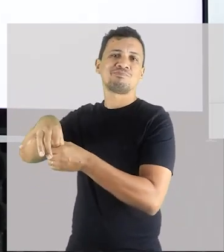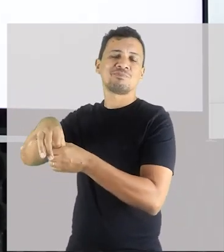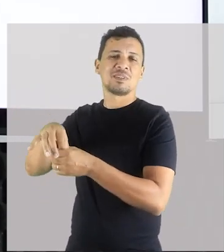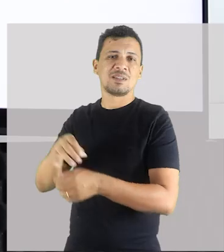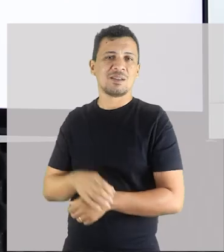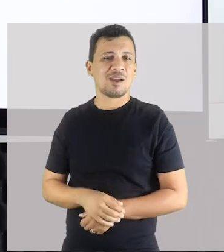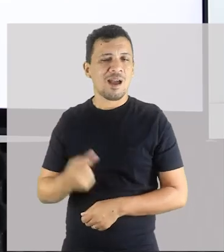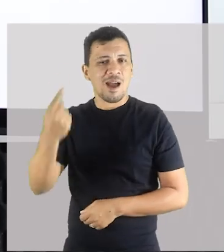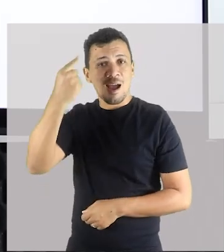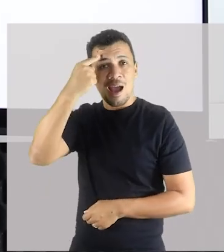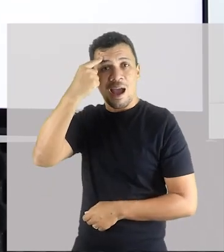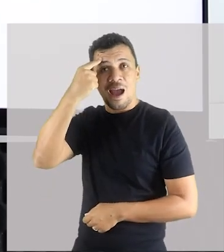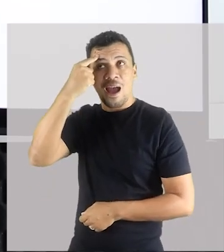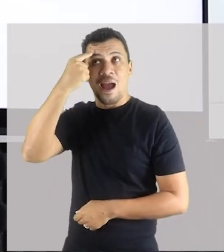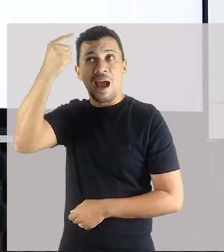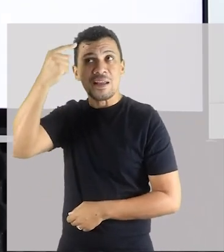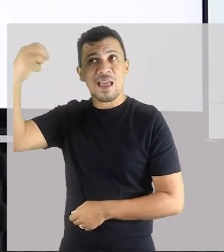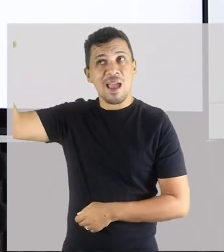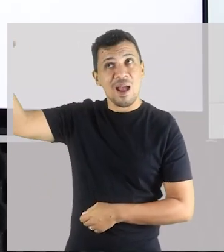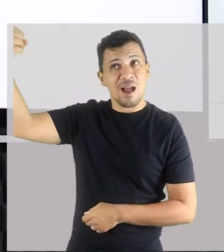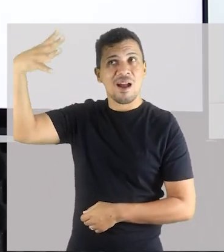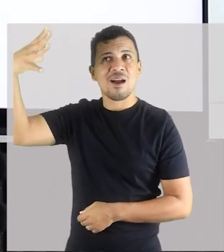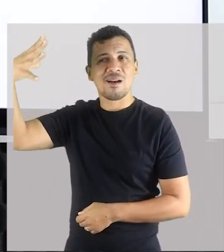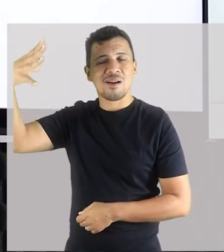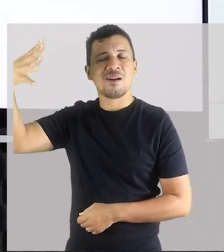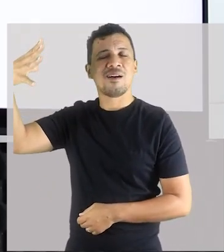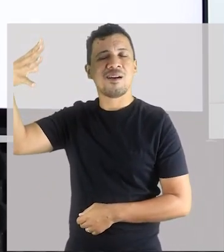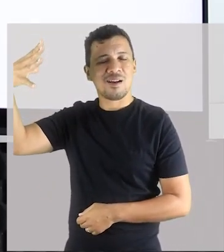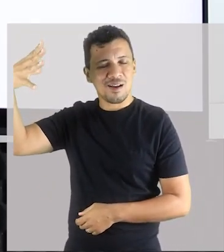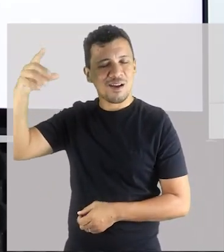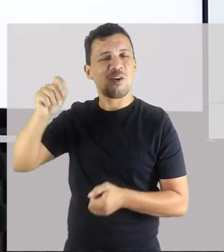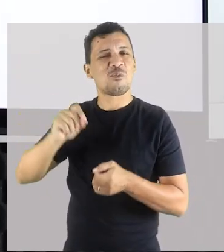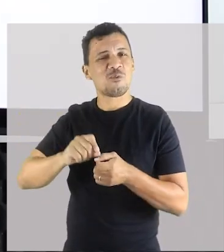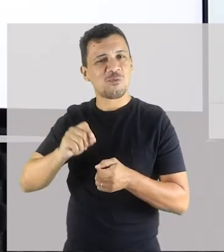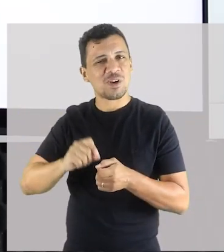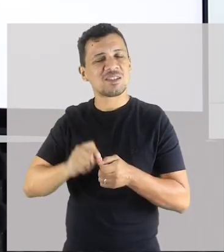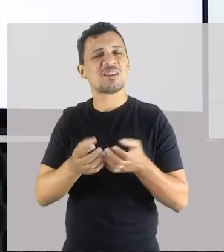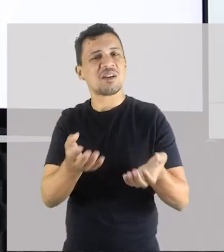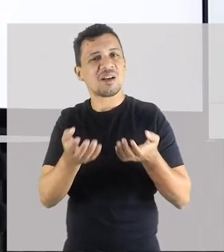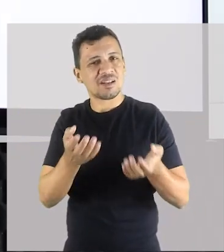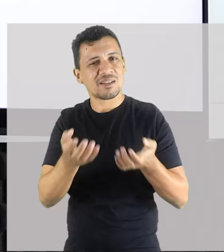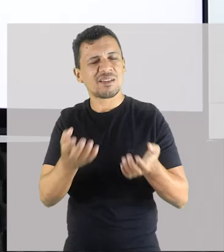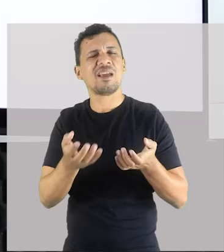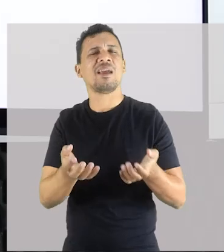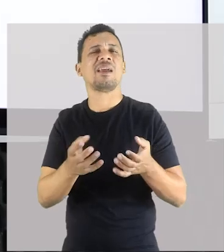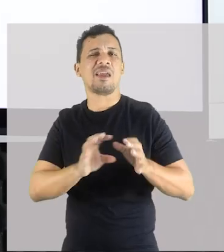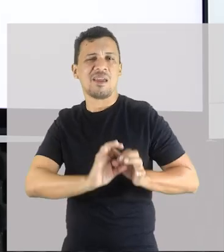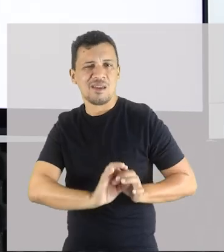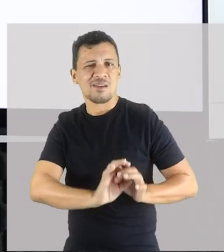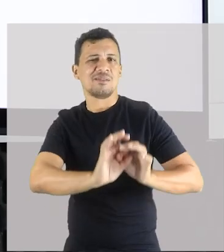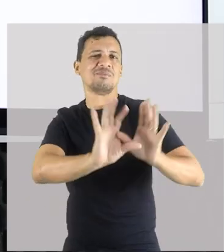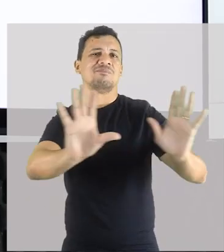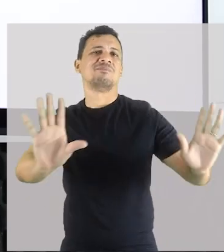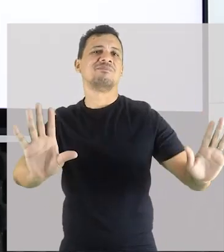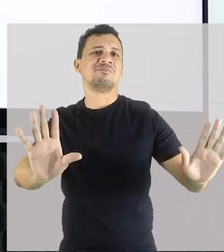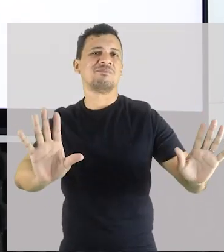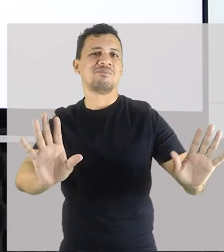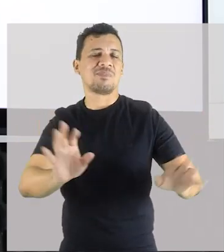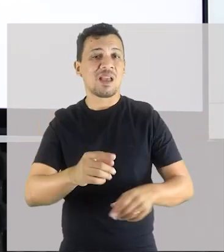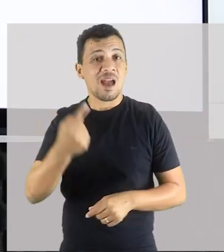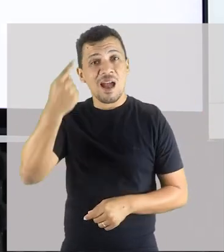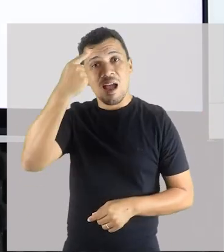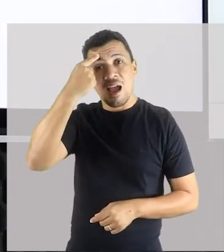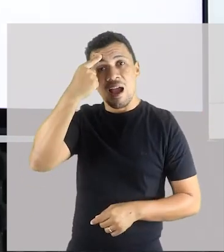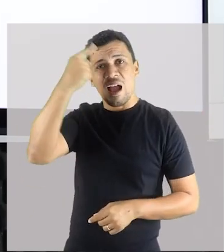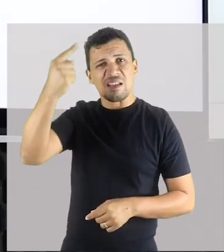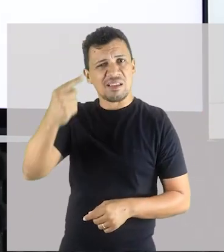um tempero nesse processo. E vai fazer com que eles cada vez mais queiram esse processo de independência. A ideia de que